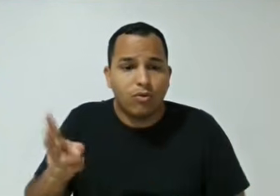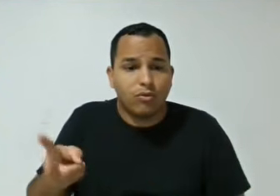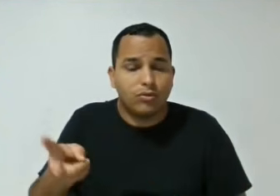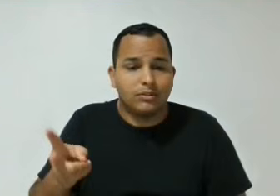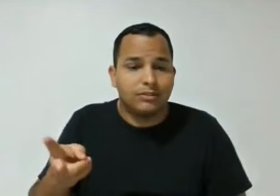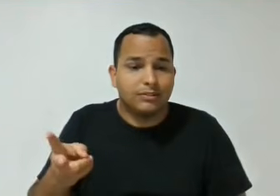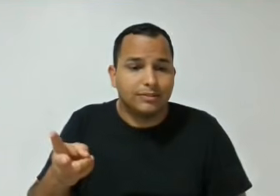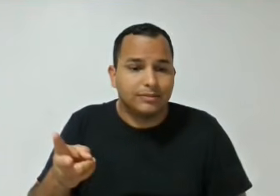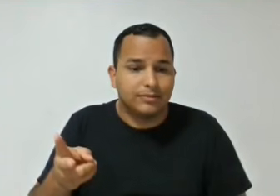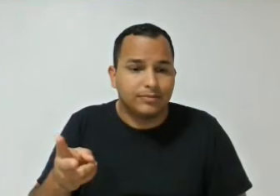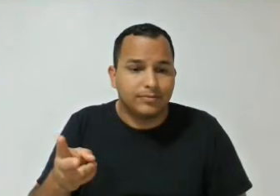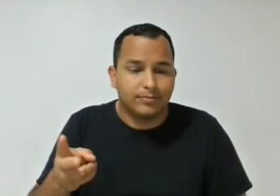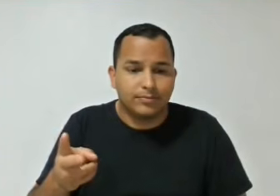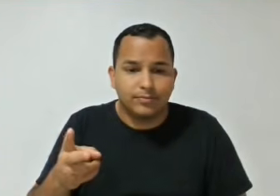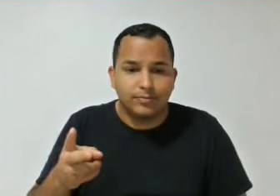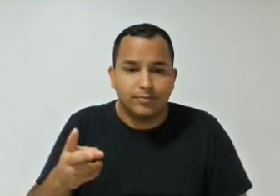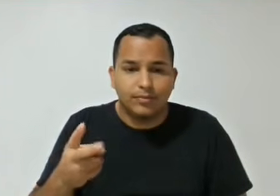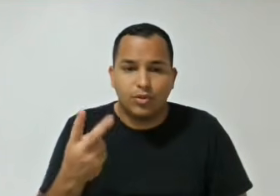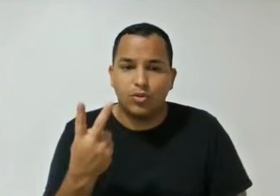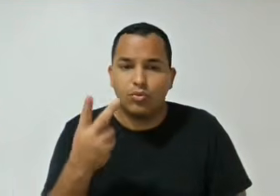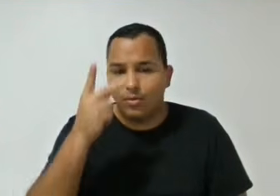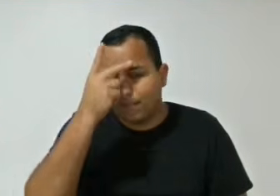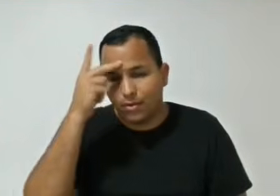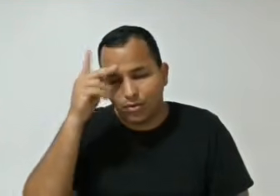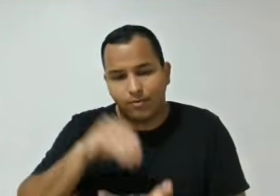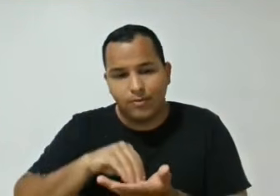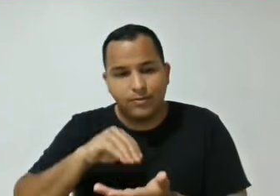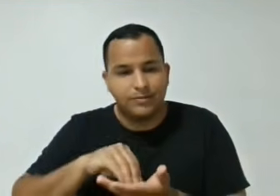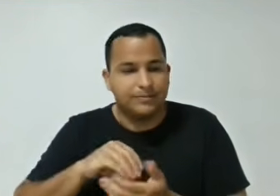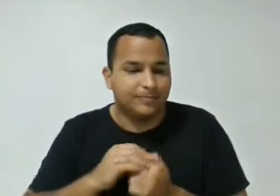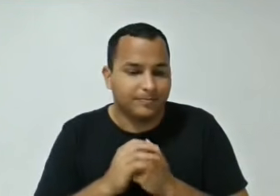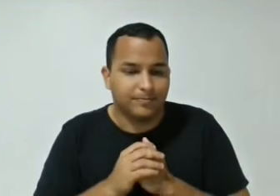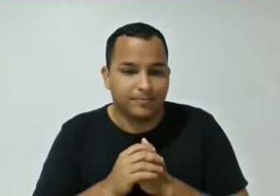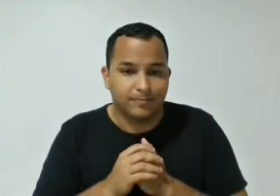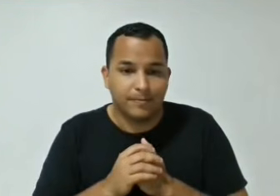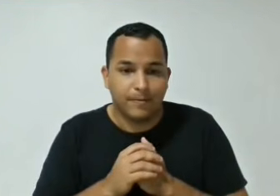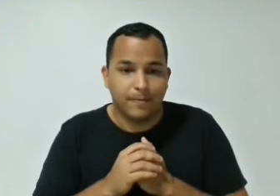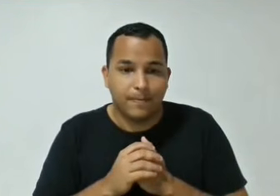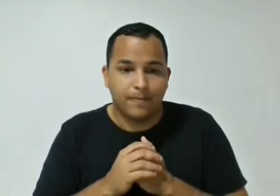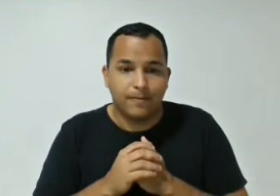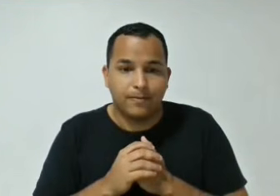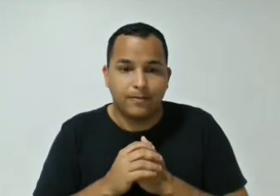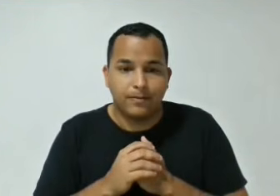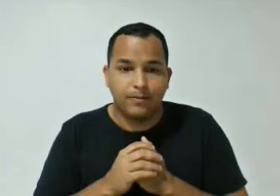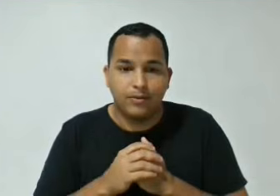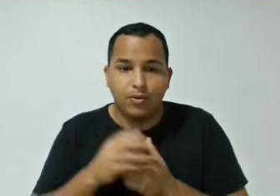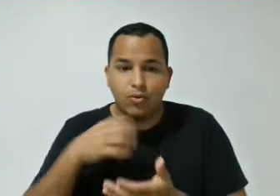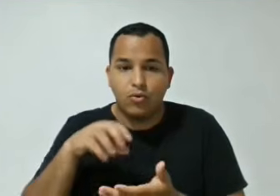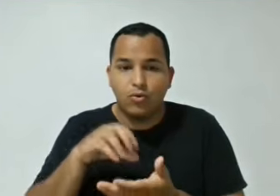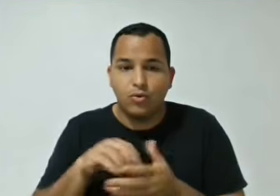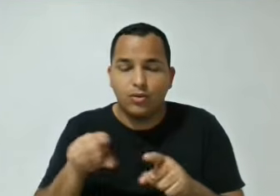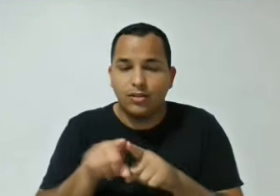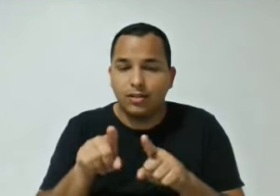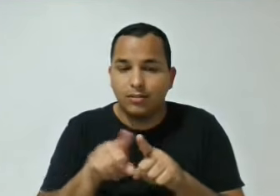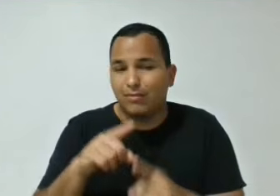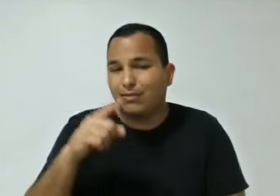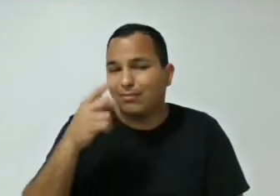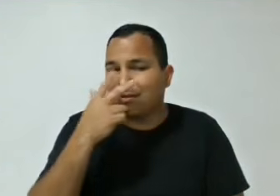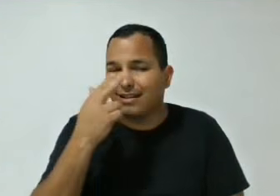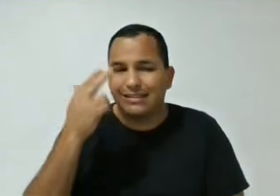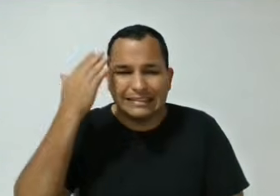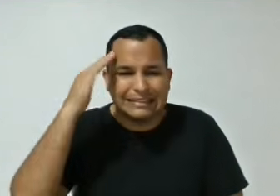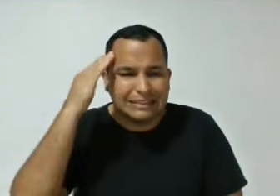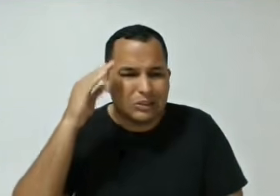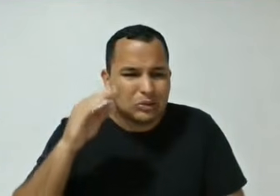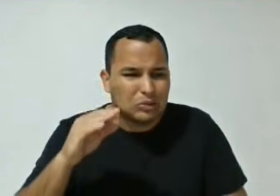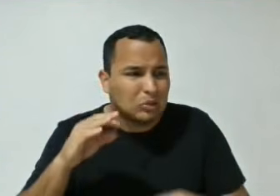listagem 2 pessoas para aposentar, daquela criação de formação. O concurso também não compreendeu todo mundo, como você colocou muito